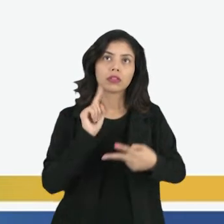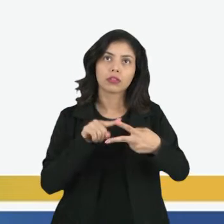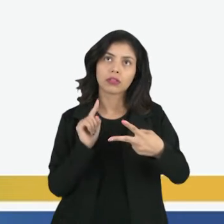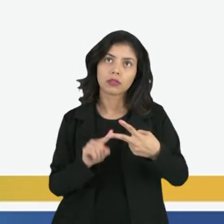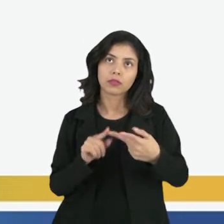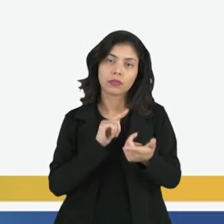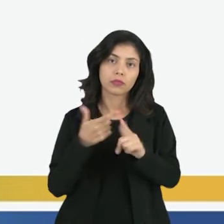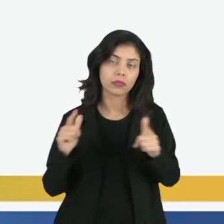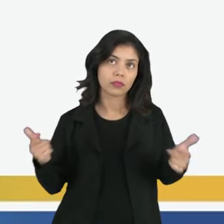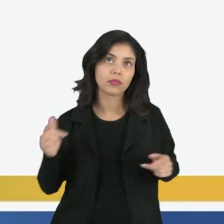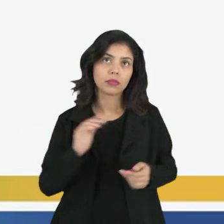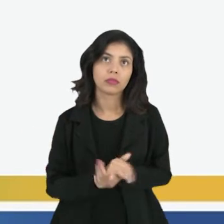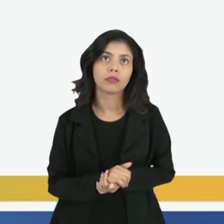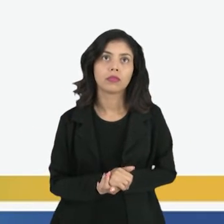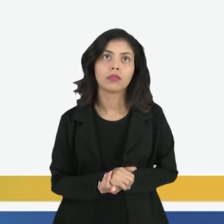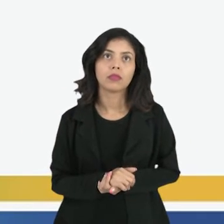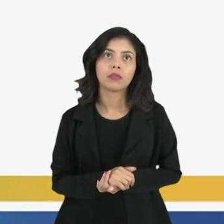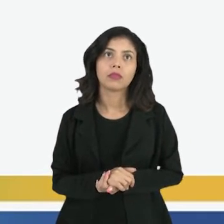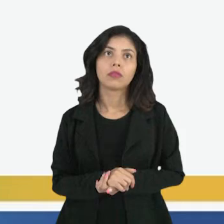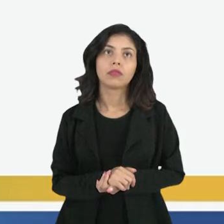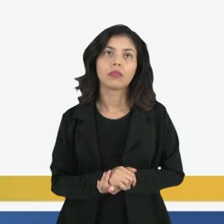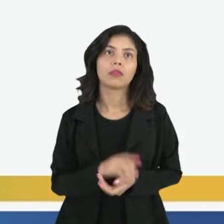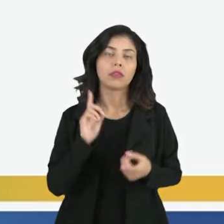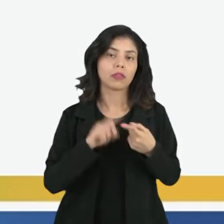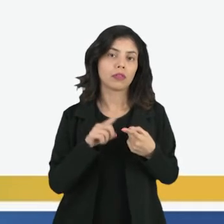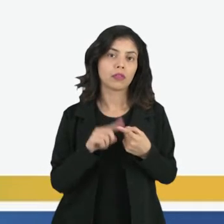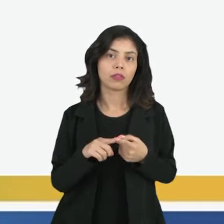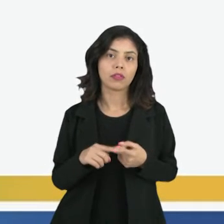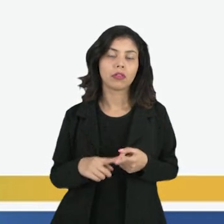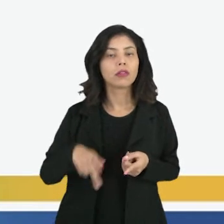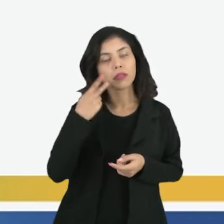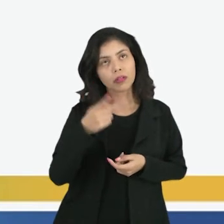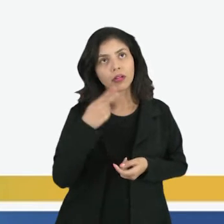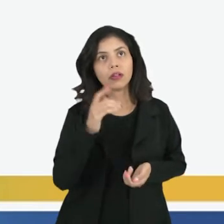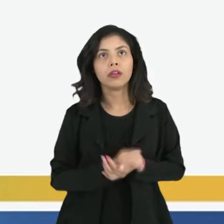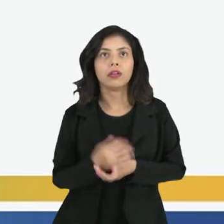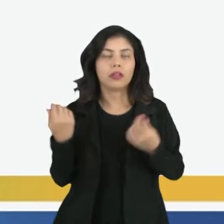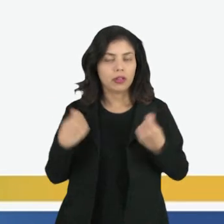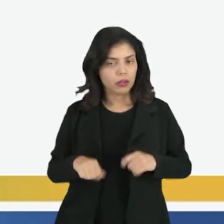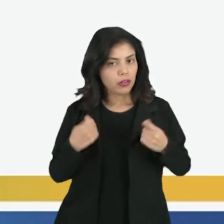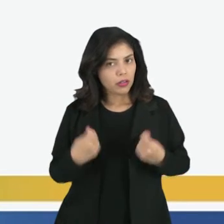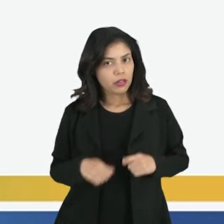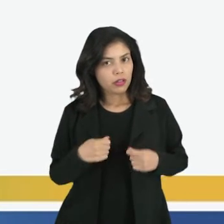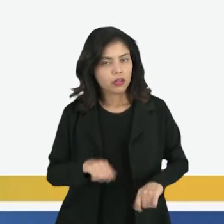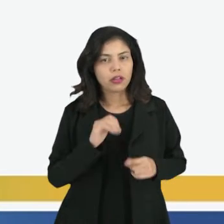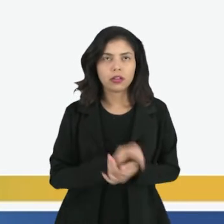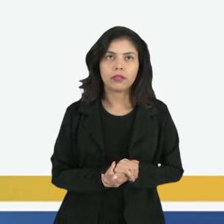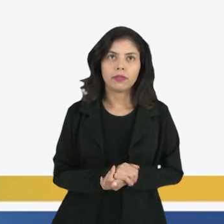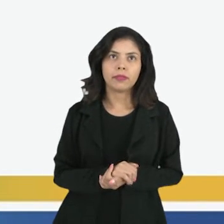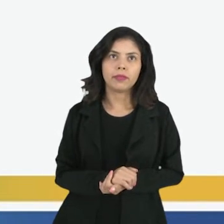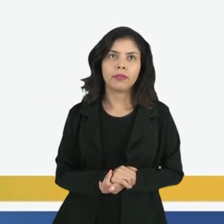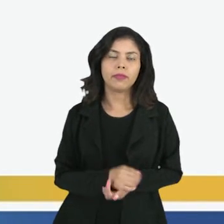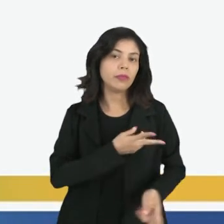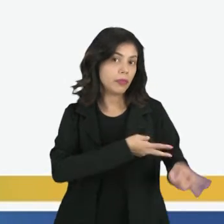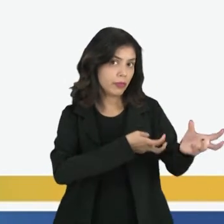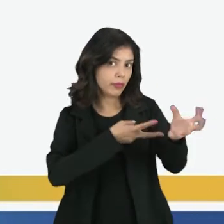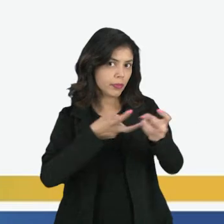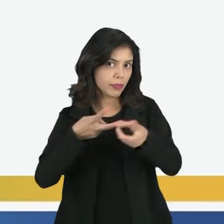diz respeito à preservação justamente dessa mata. Esses três são